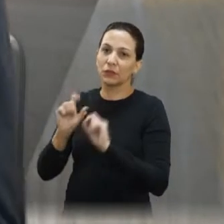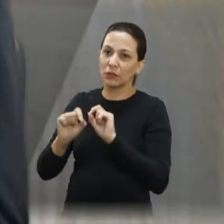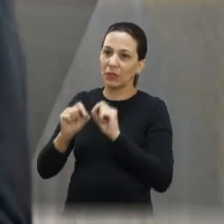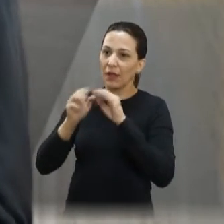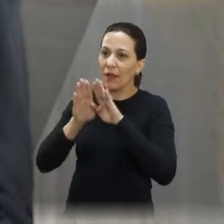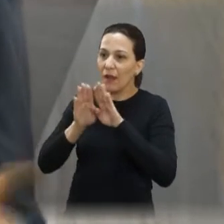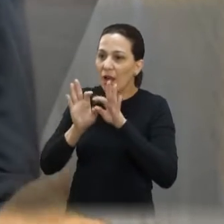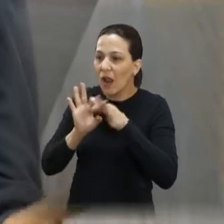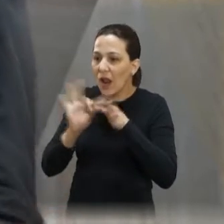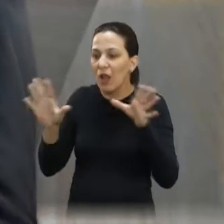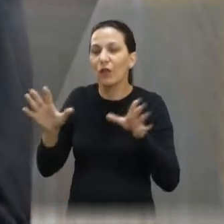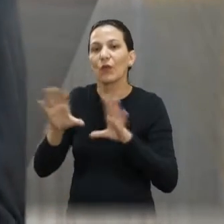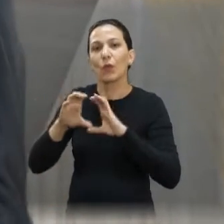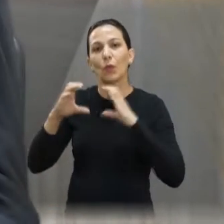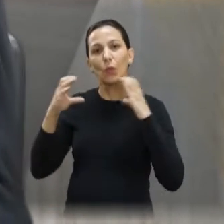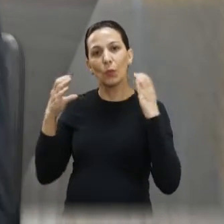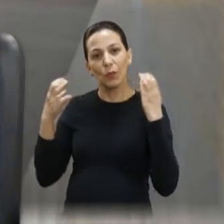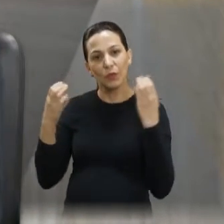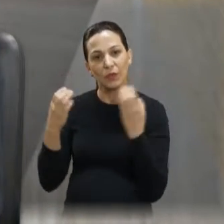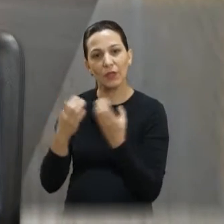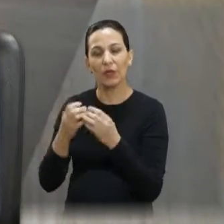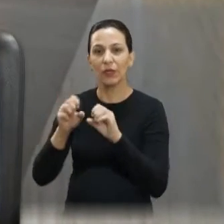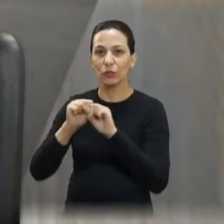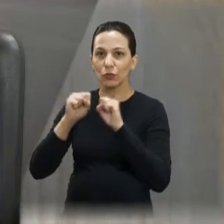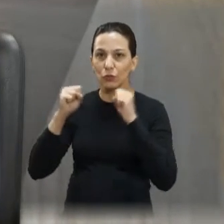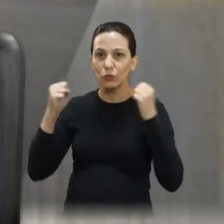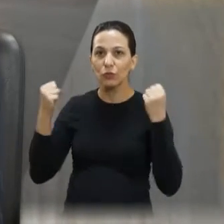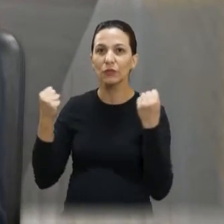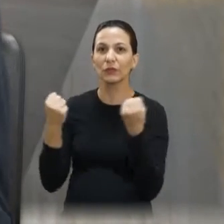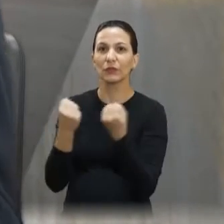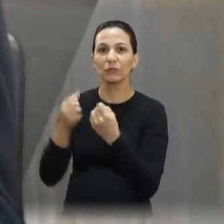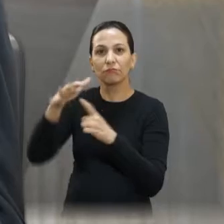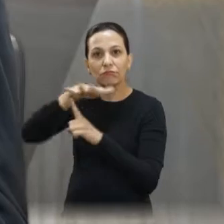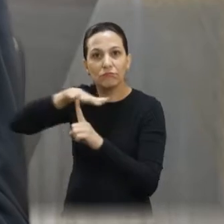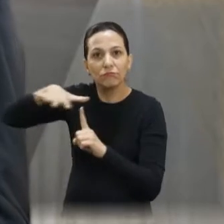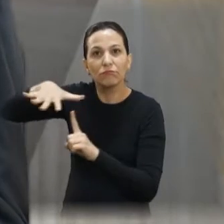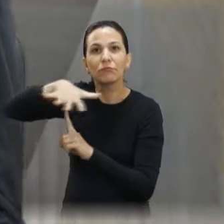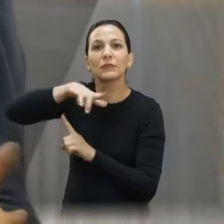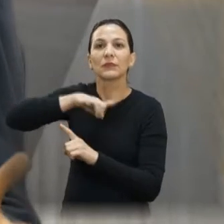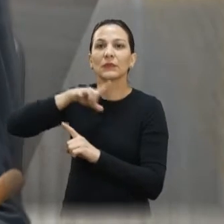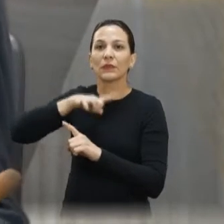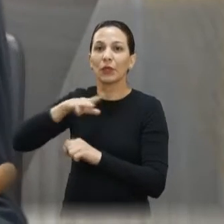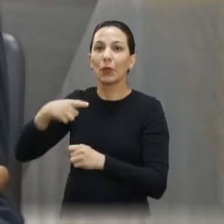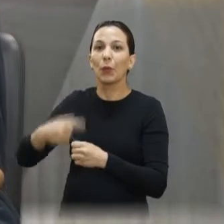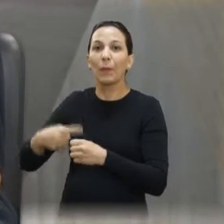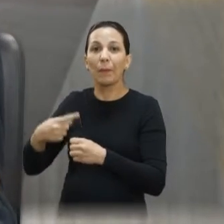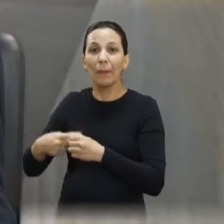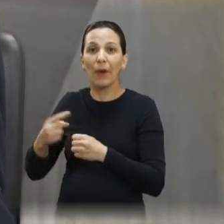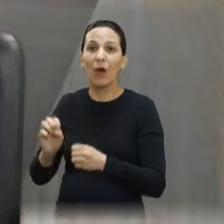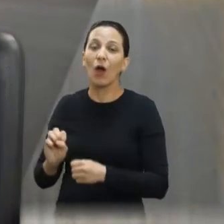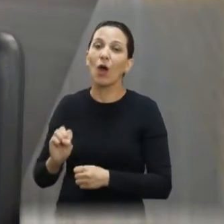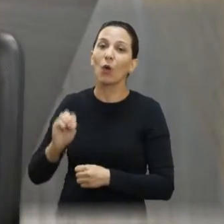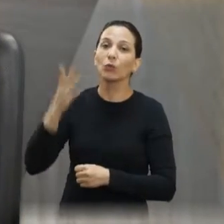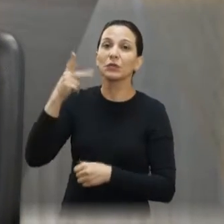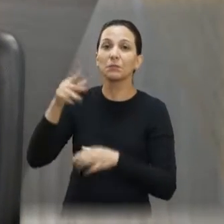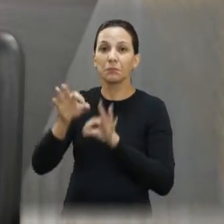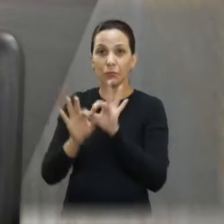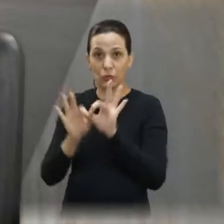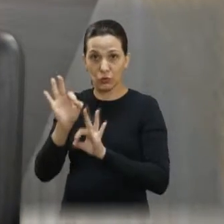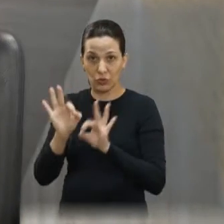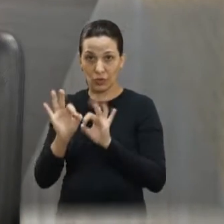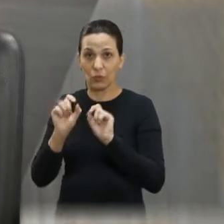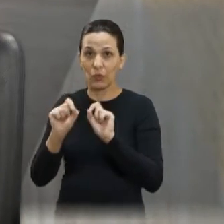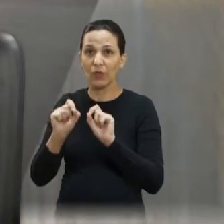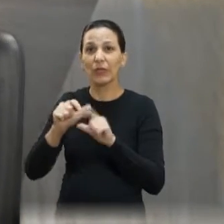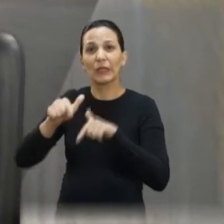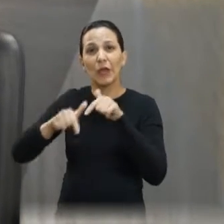aberto a toda a comunidade, a toda a sociedade, em especial o pessoal do bairro onde está sendo realizado o projeto. É um trabalho